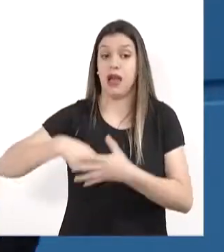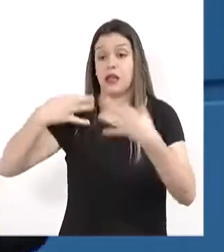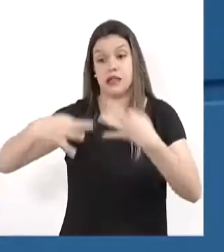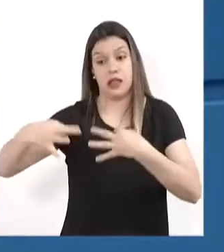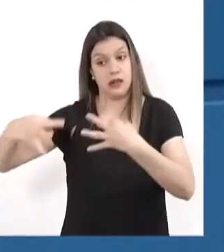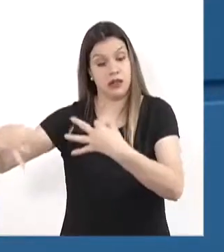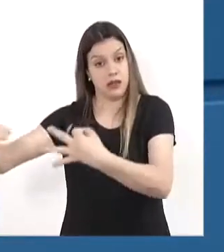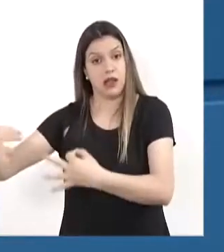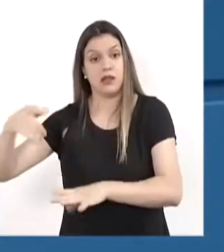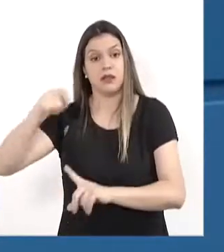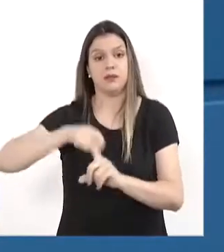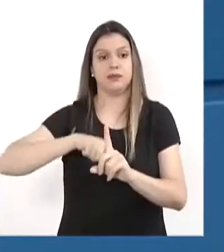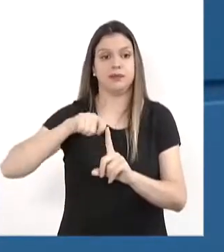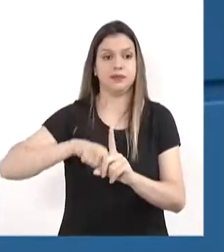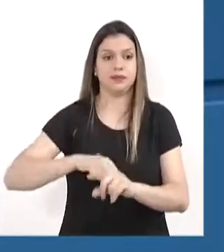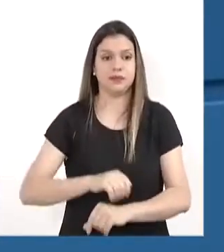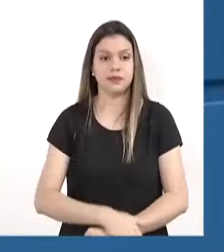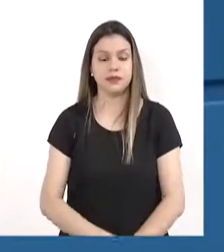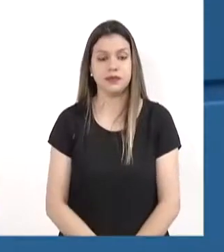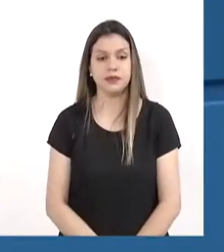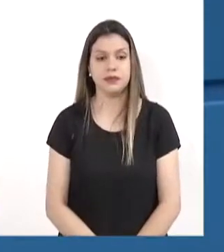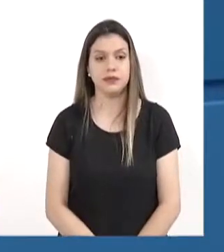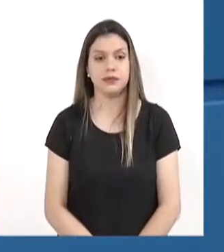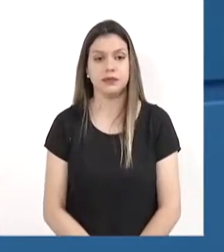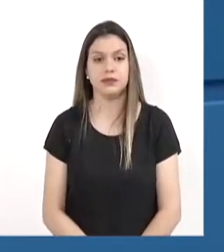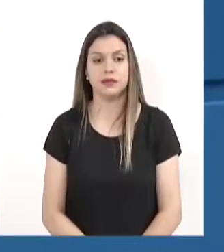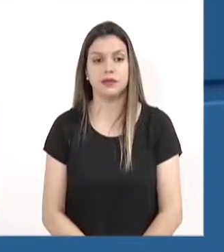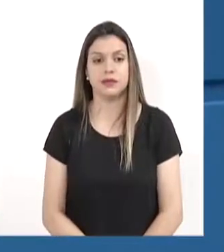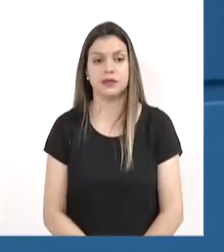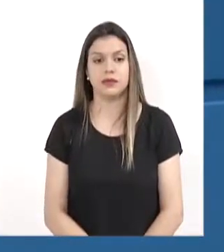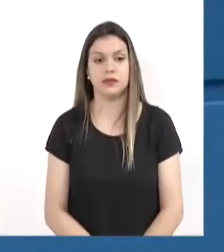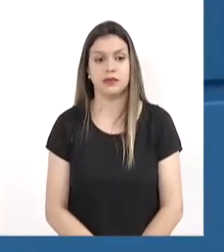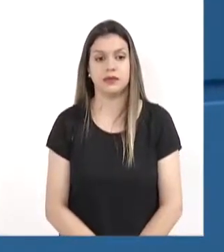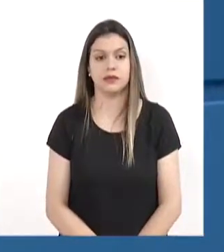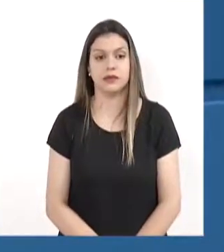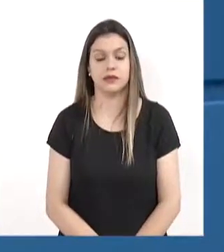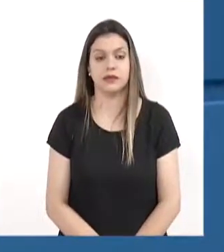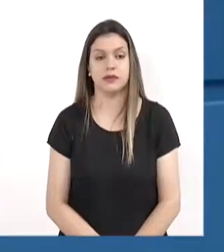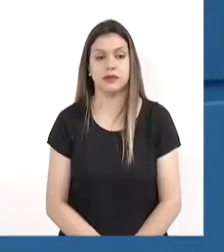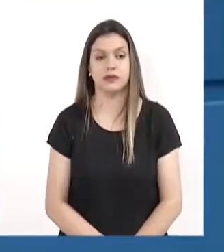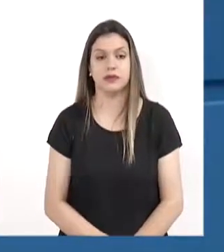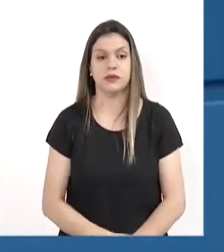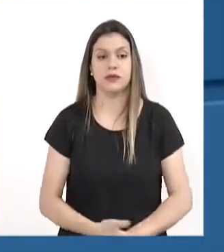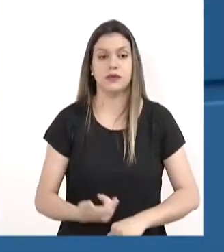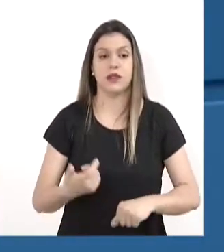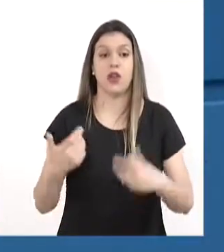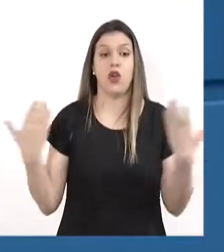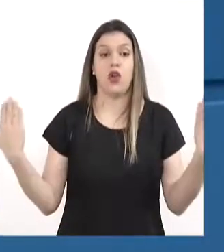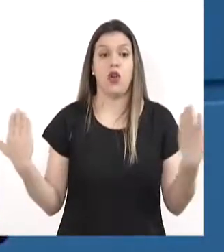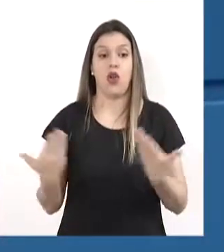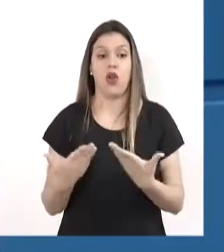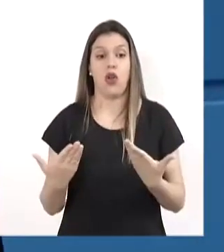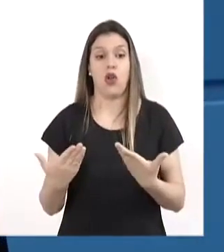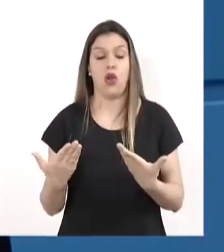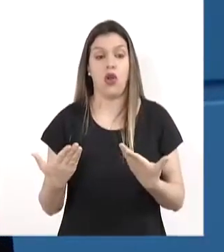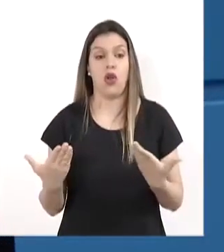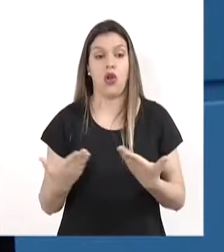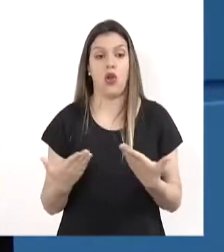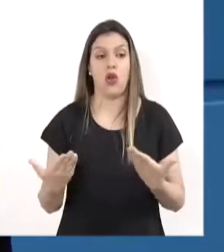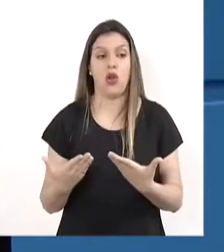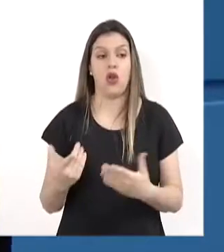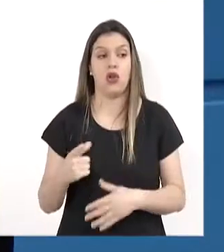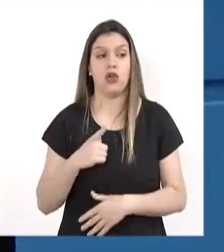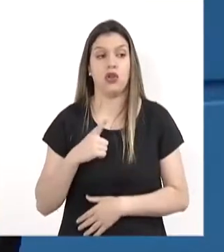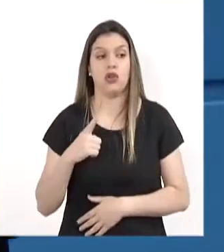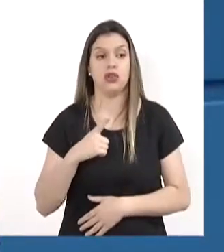aqui para aquela pessoa que não paga a conta, na hora que religar, vai religar, o mesmo exemplo que o